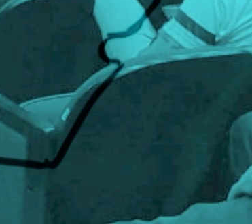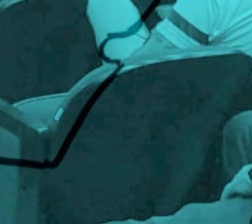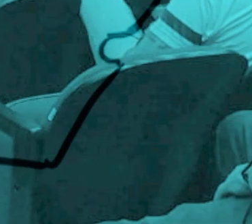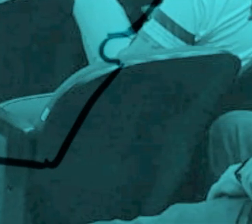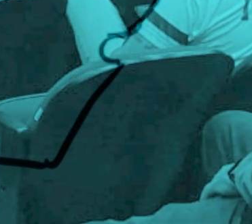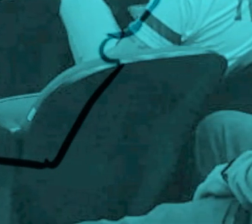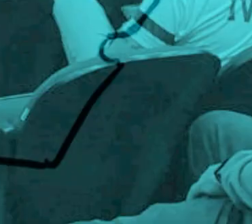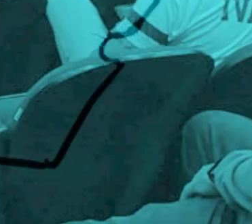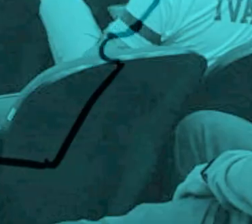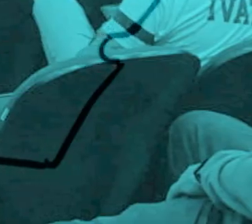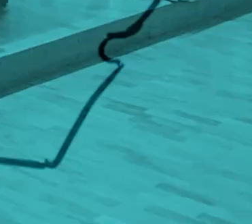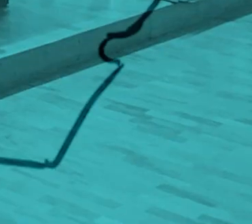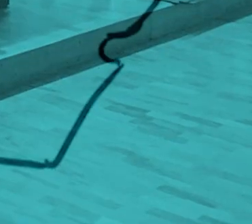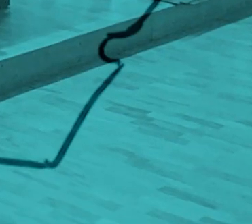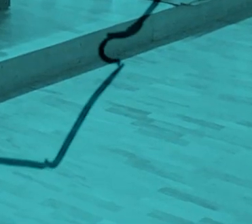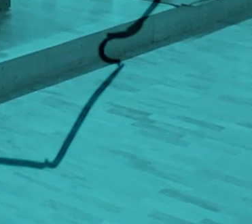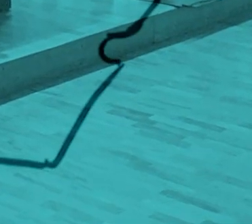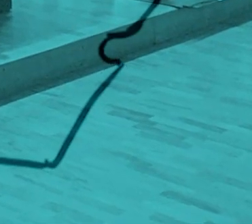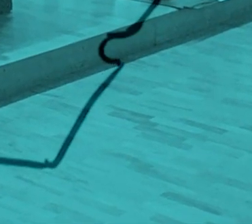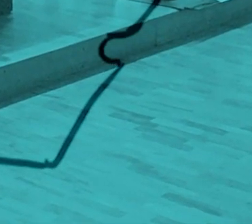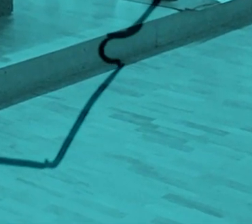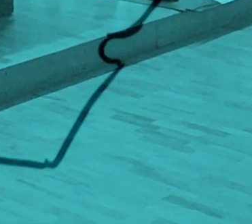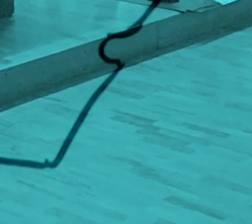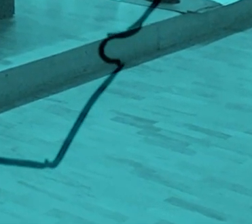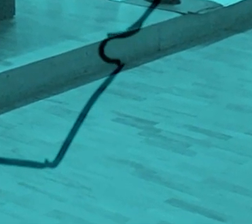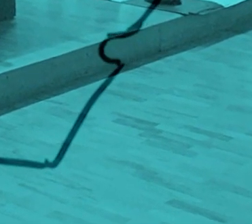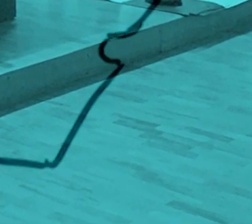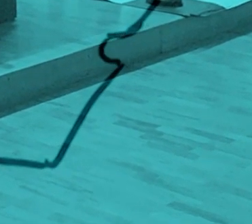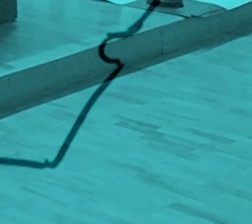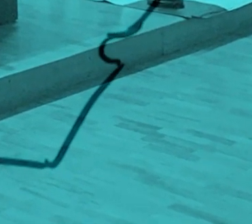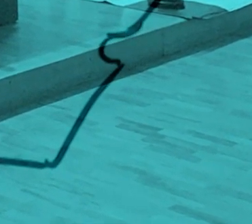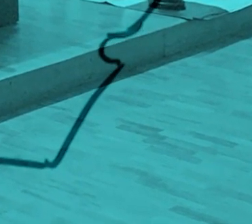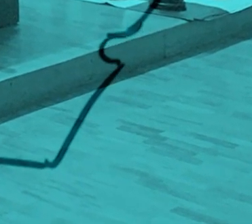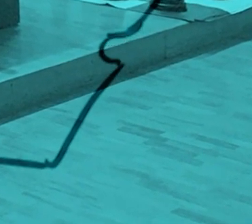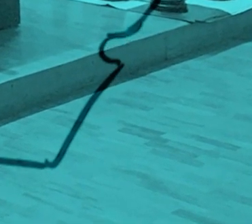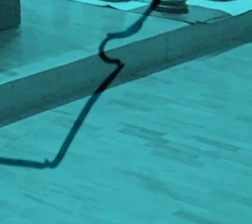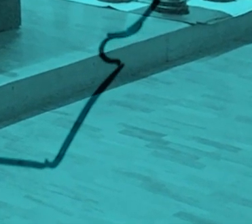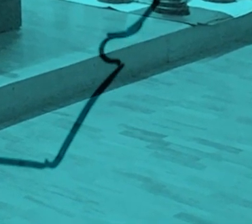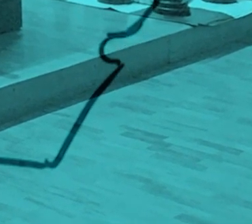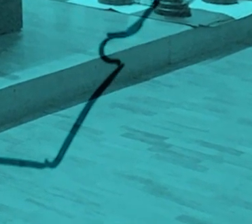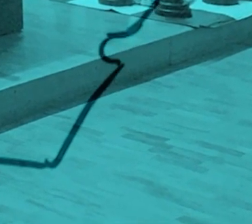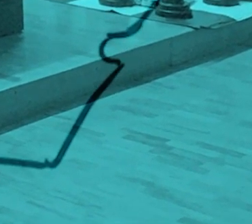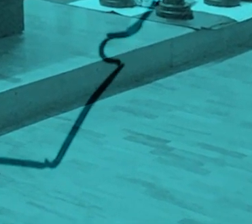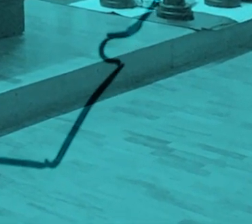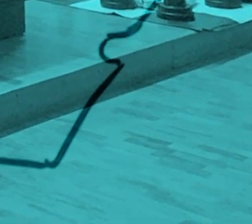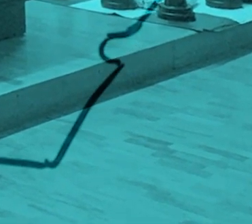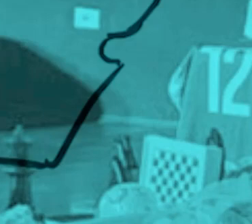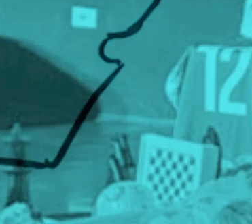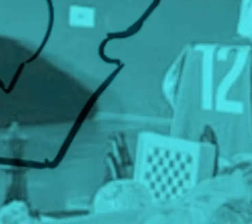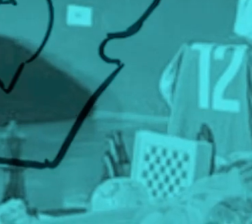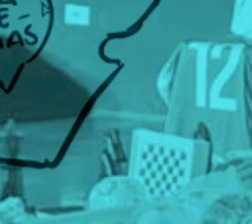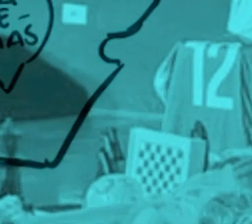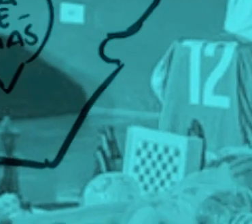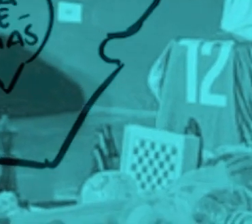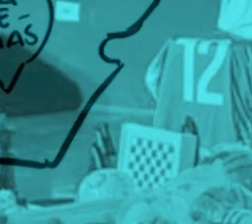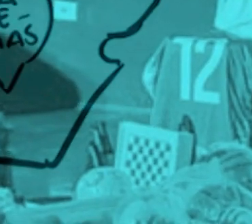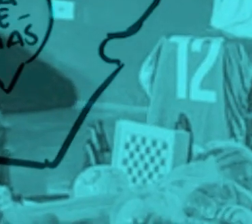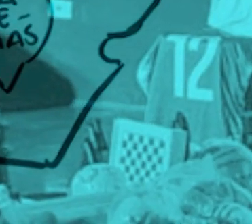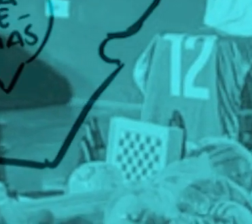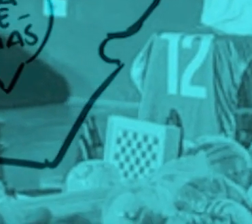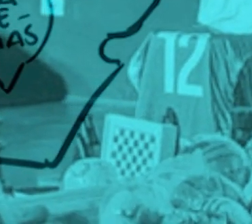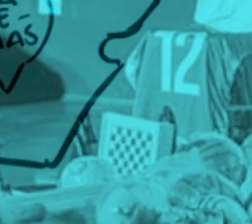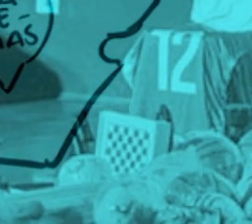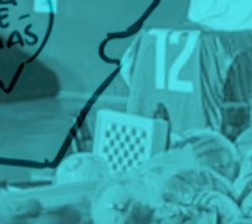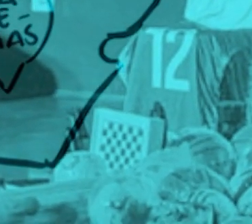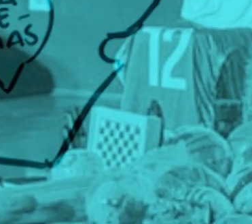e a Paraná Esporte vem desenvolvendo iniciativas que se destinam a valorizar o desenvolvimento esportivo paranaense, procurando